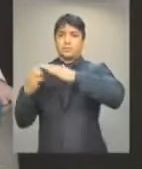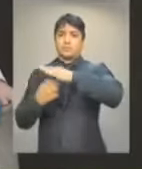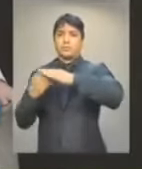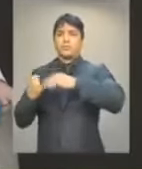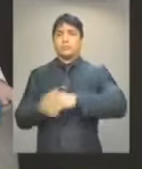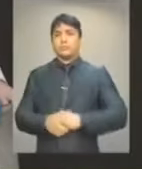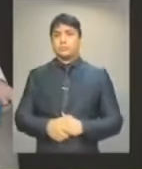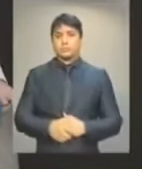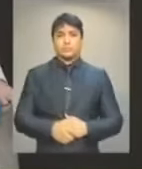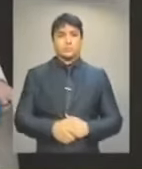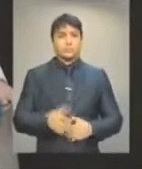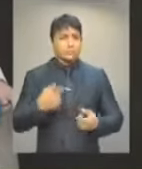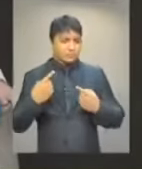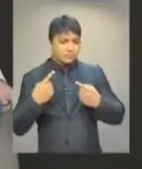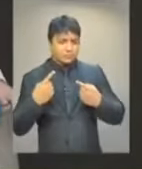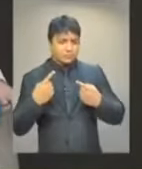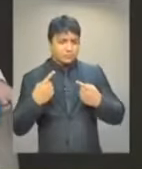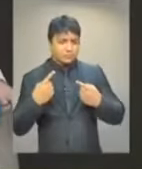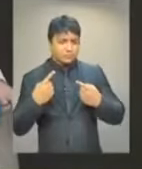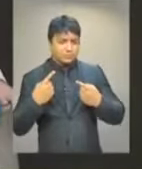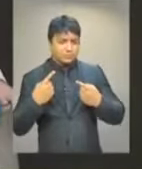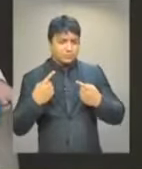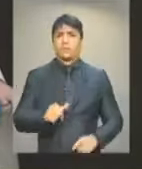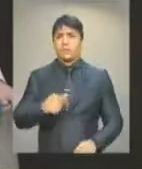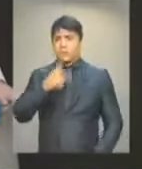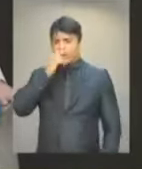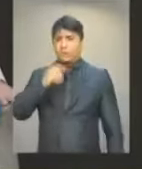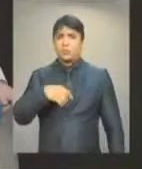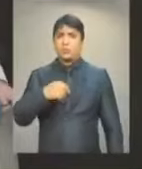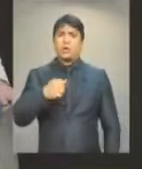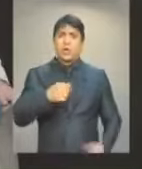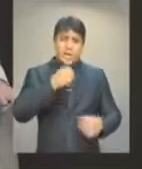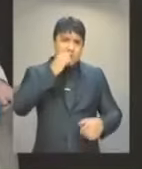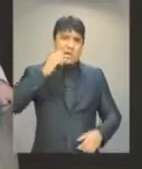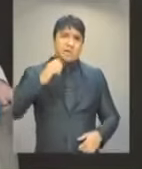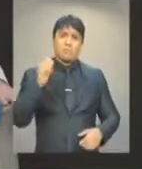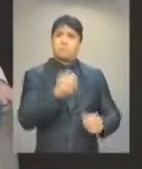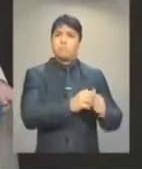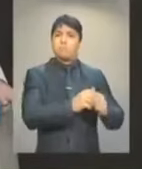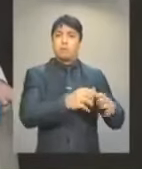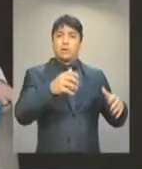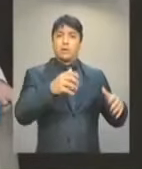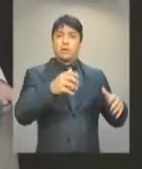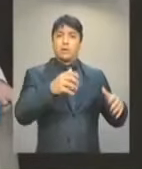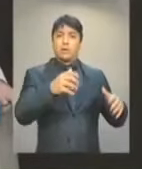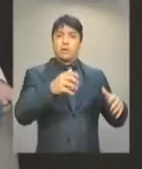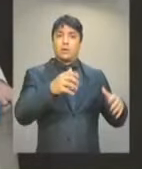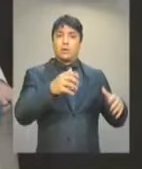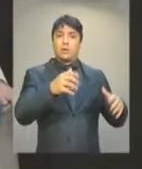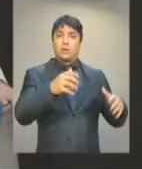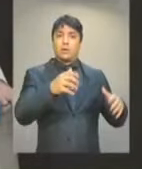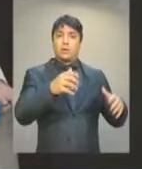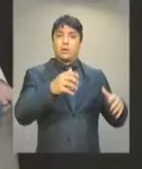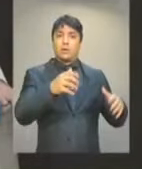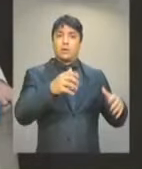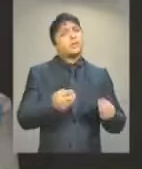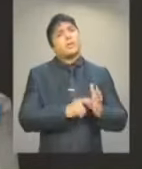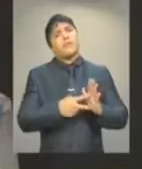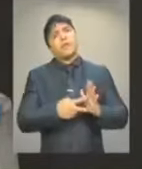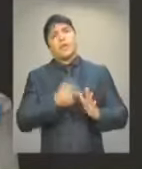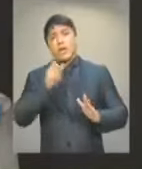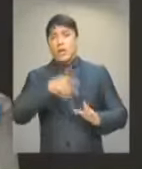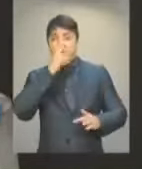Ele desdenha do servidor público, diz que ia colocar uma granada no bolso público. Imagina, no meio da